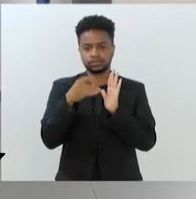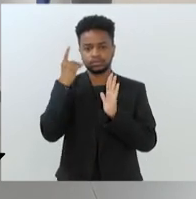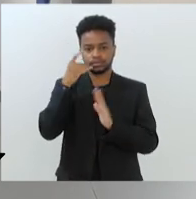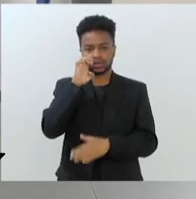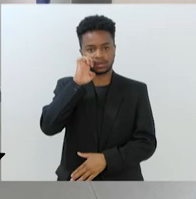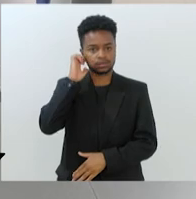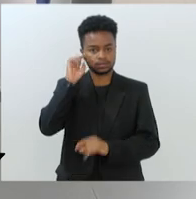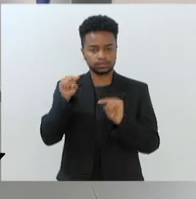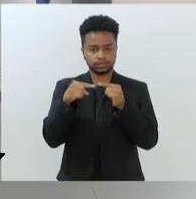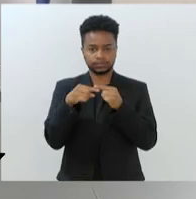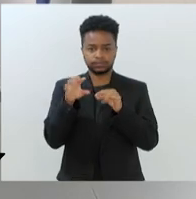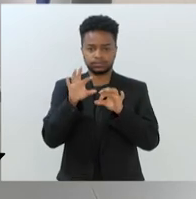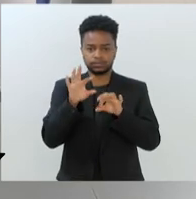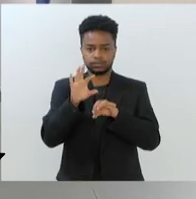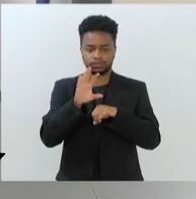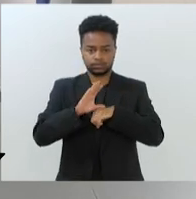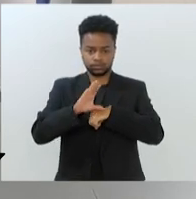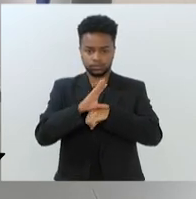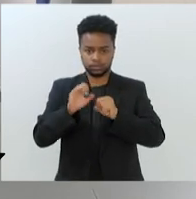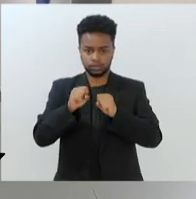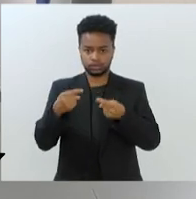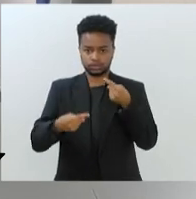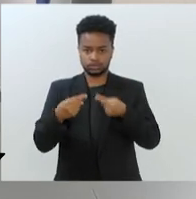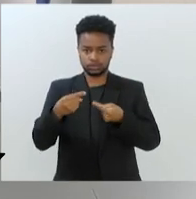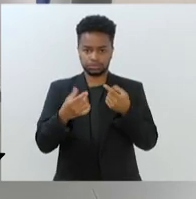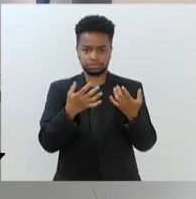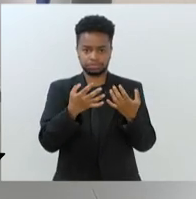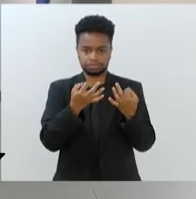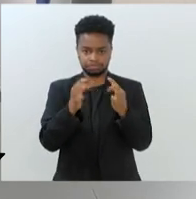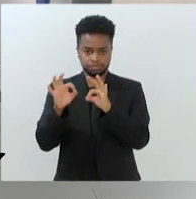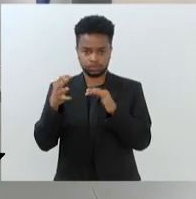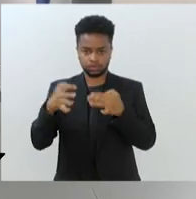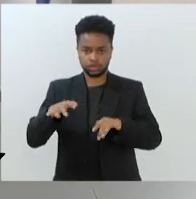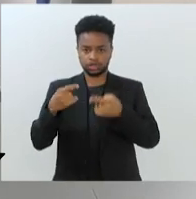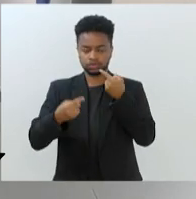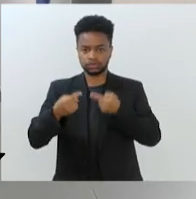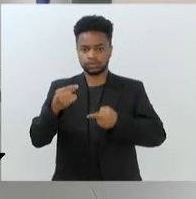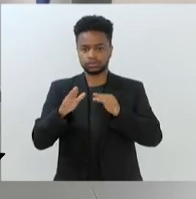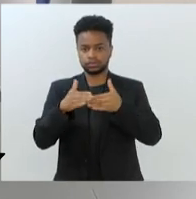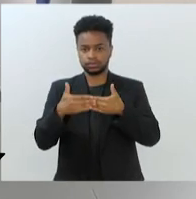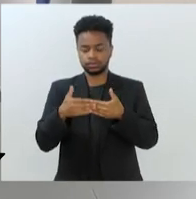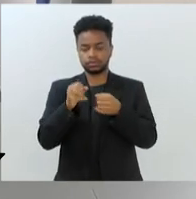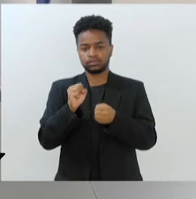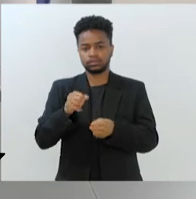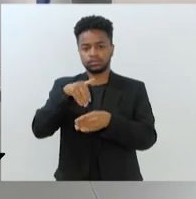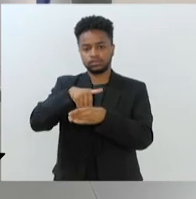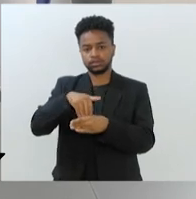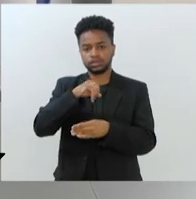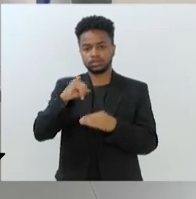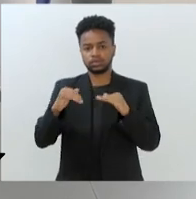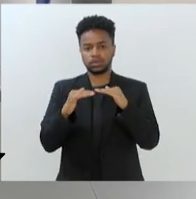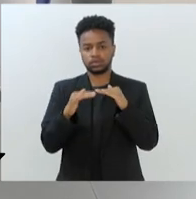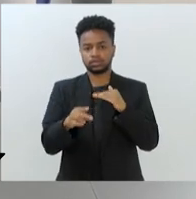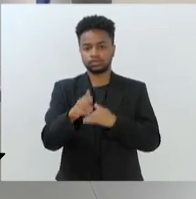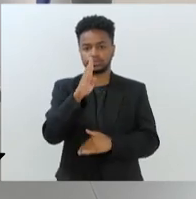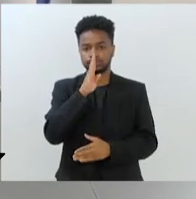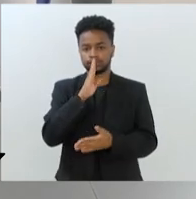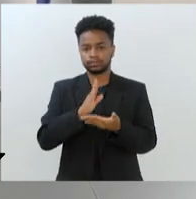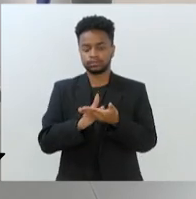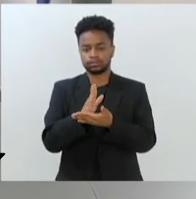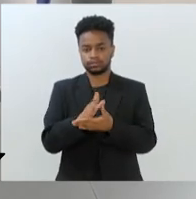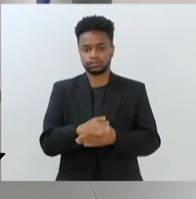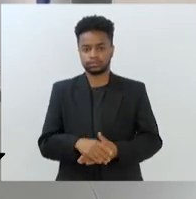pela constitucionalidade. Em discussão. Não havendo quem queira discutir, encerrada a discussão, em votação, senhores que aprovam, permaneçam como